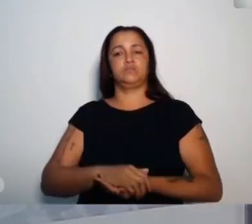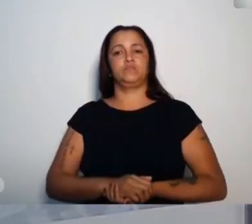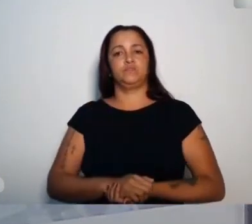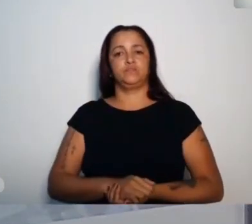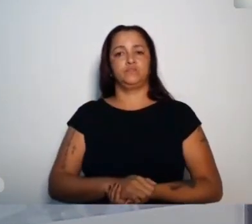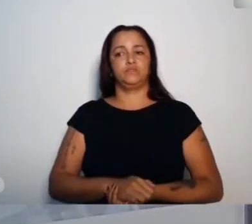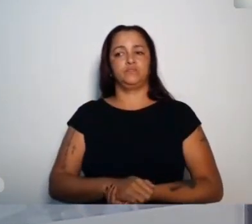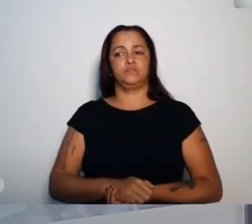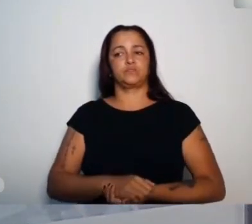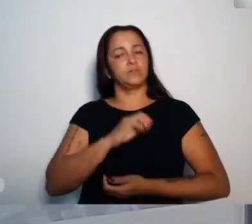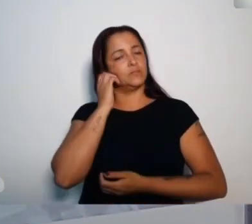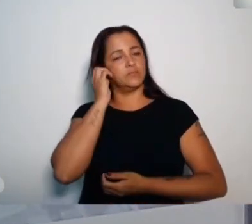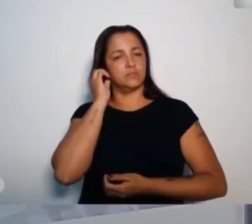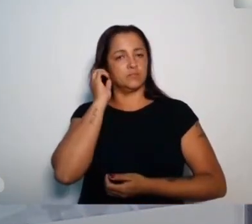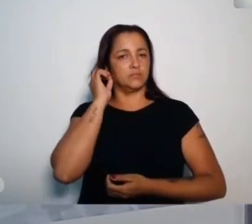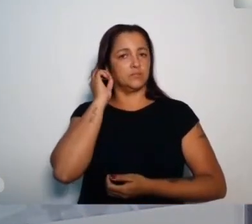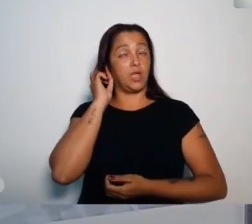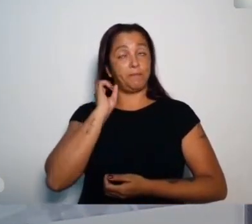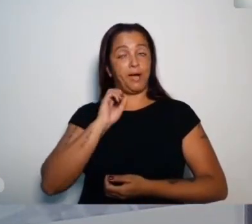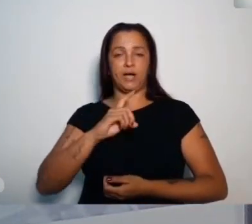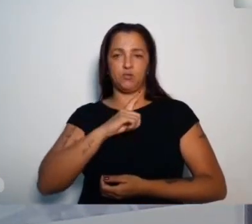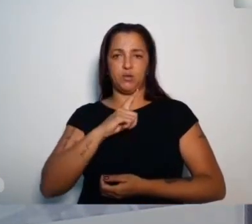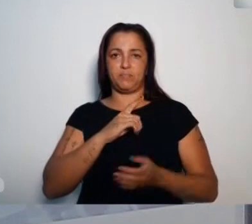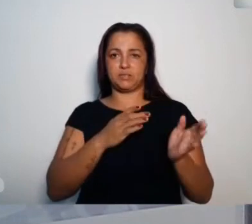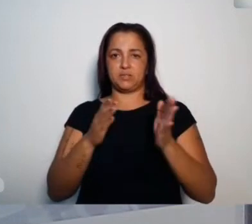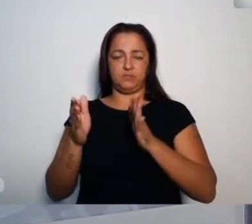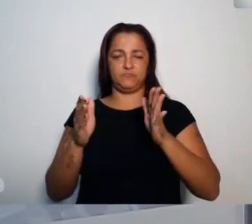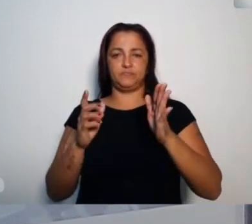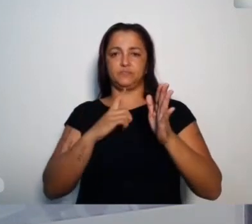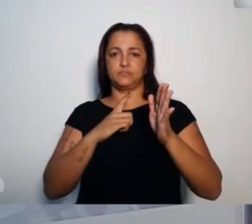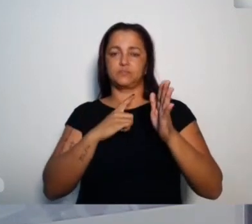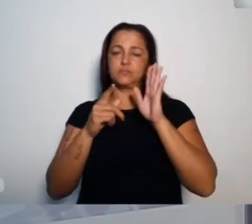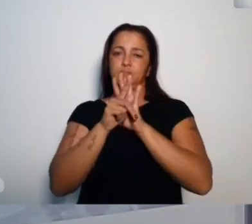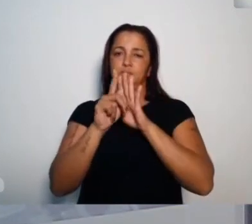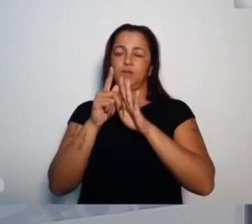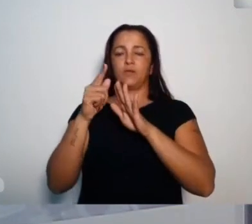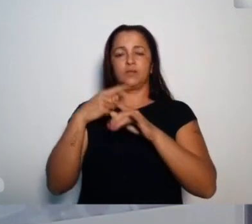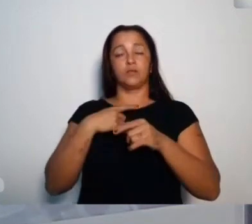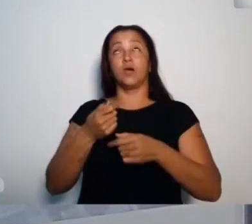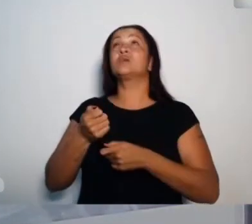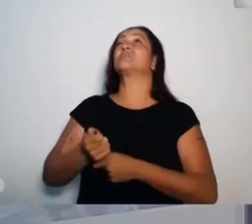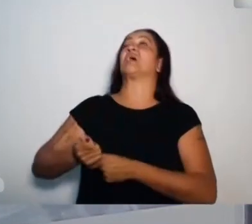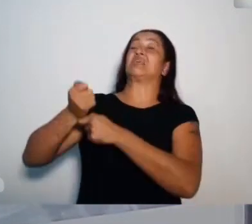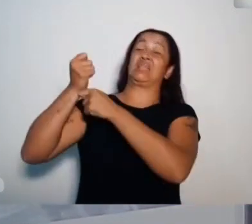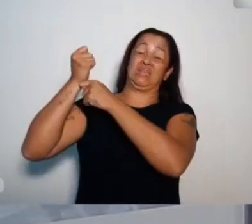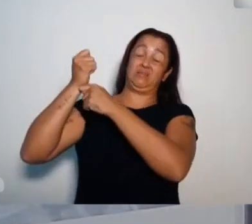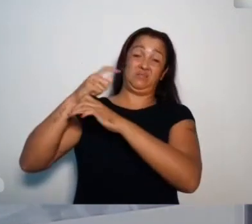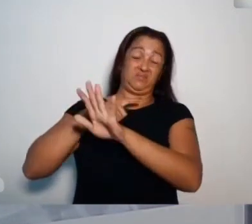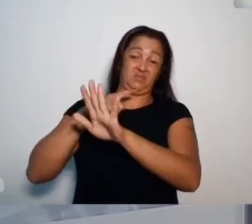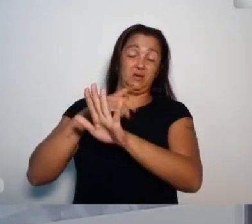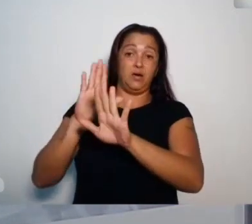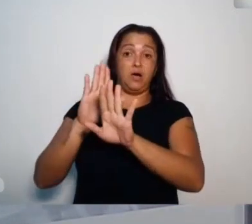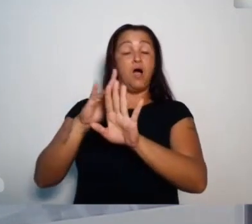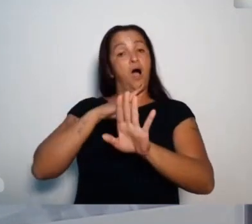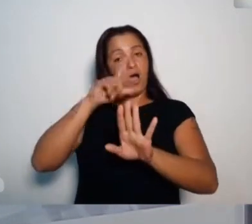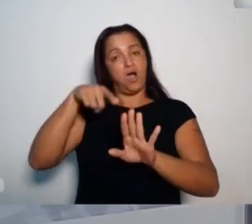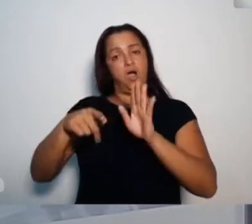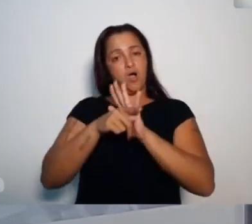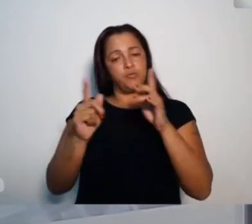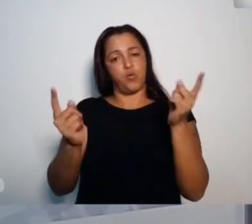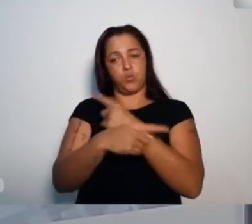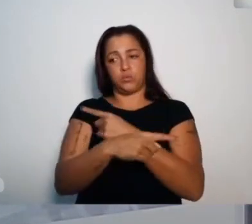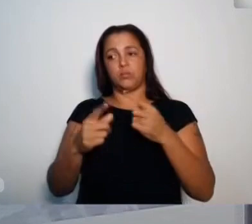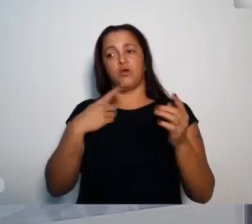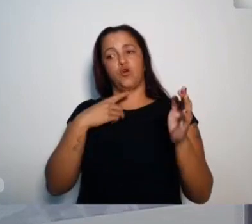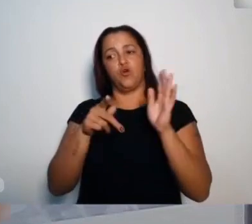quem solta fogos de artifício está na contramão. Diversos outros municípios já aprovaram a